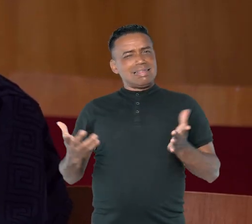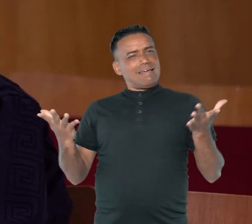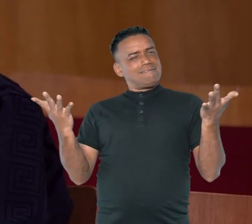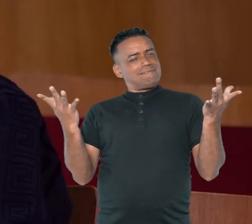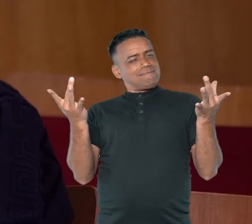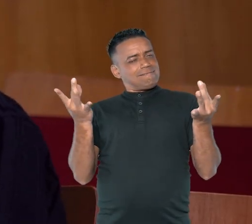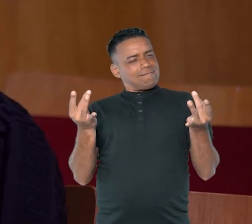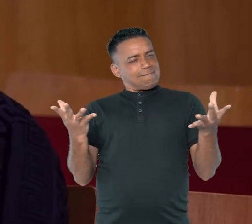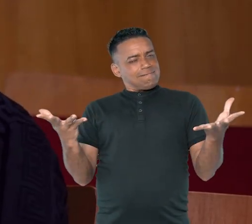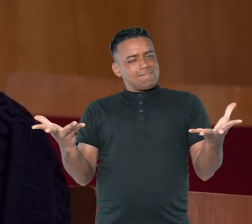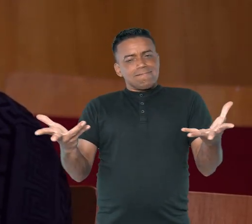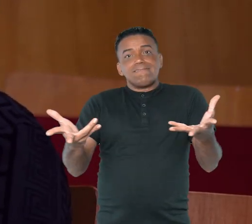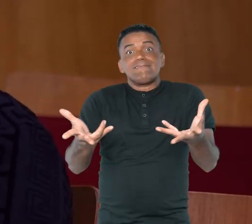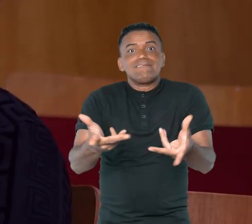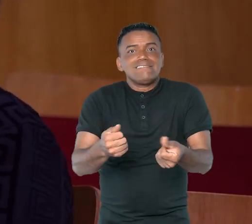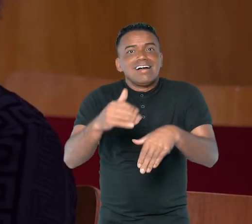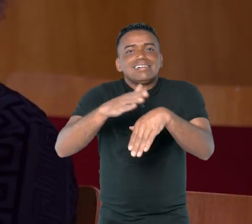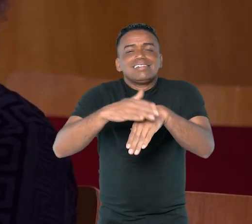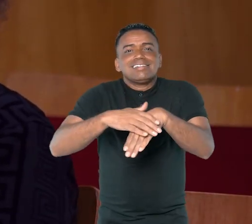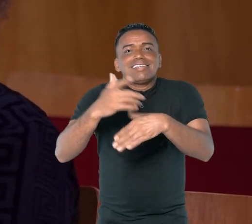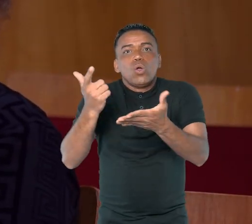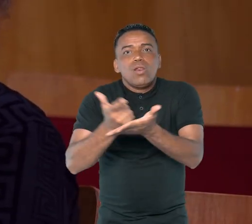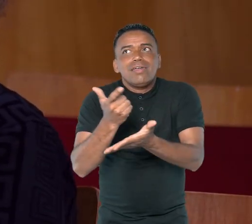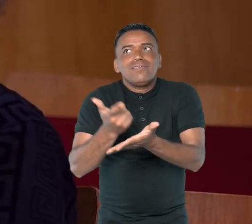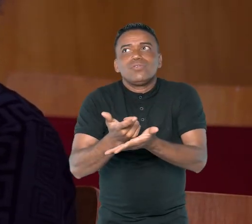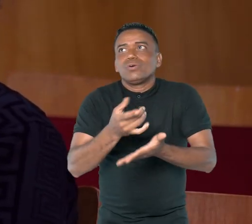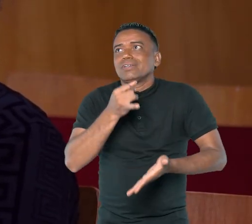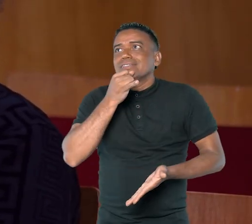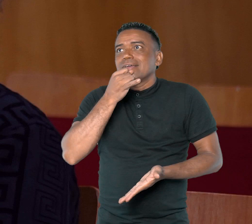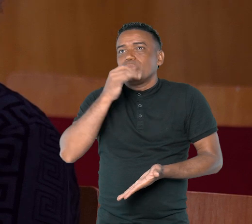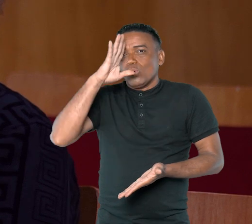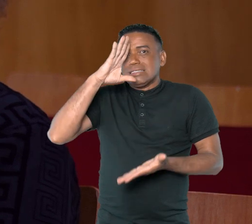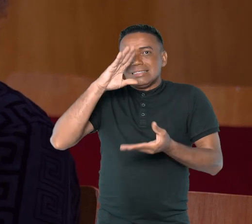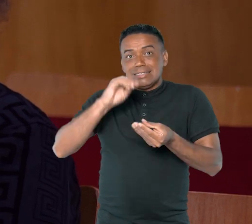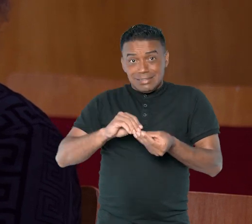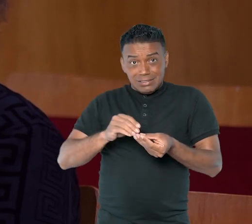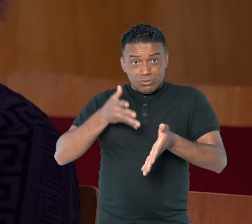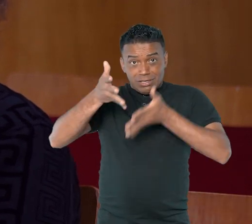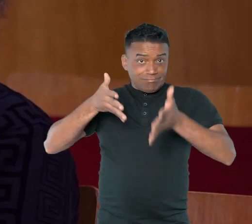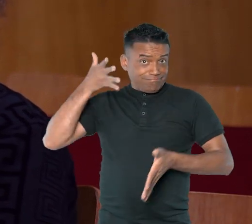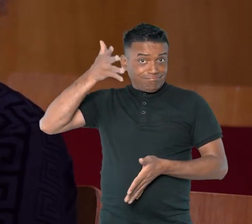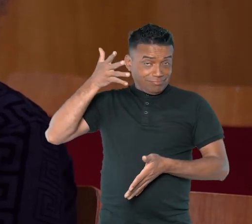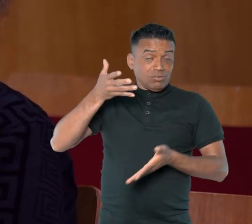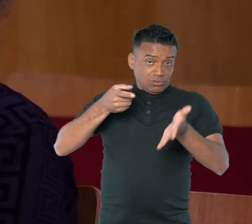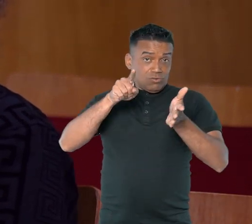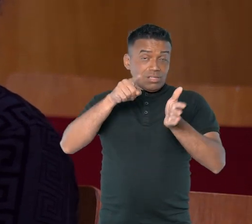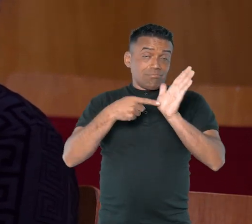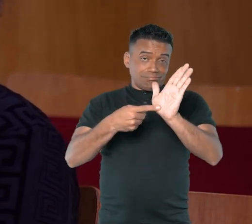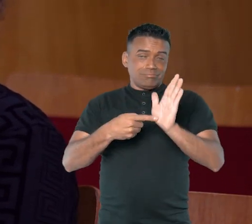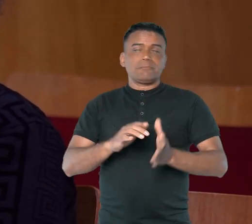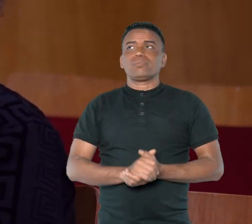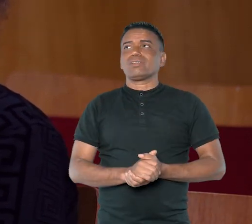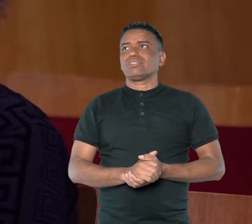livro, ele, né, na síntese que você mencionou, você apresenta